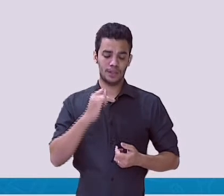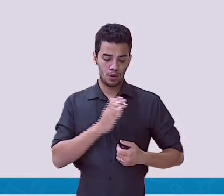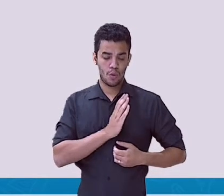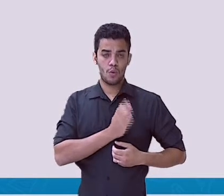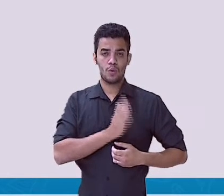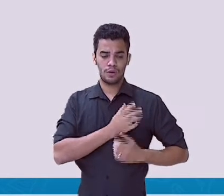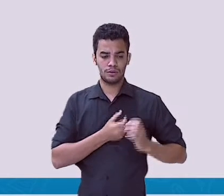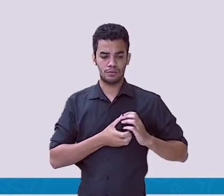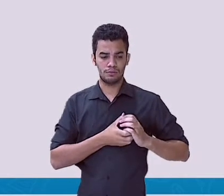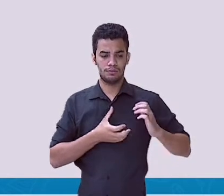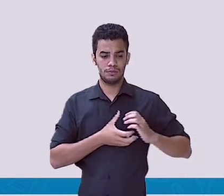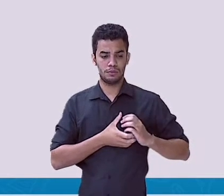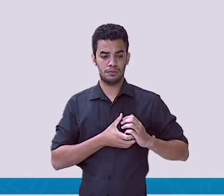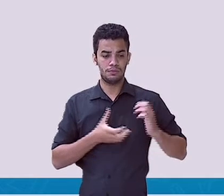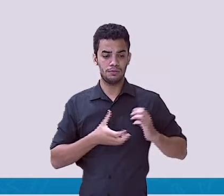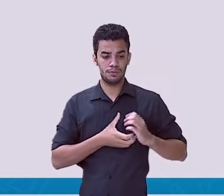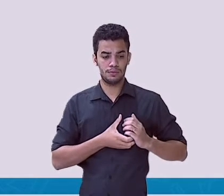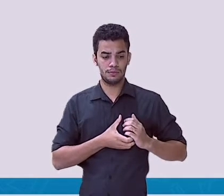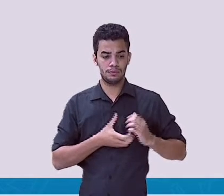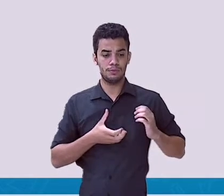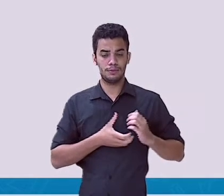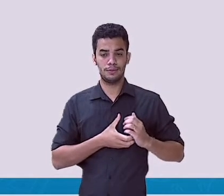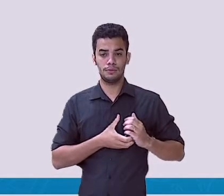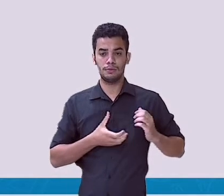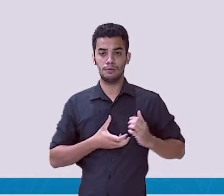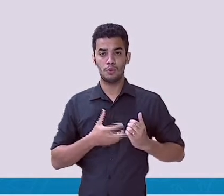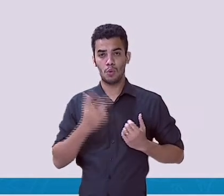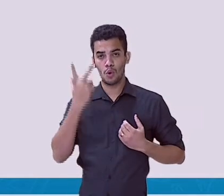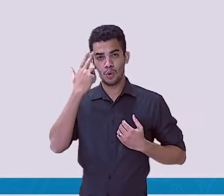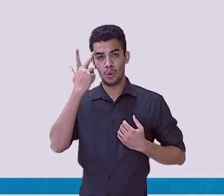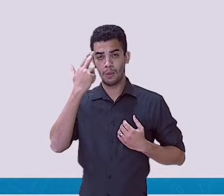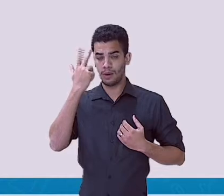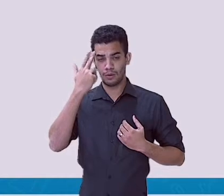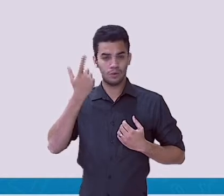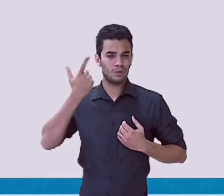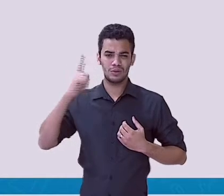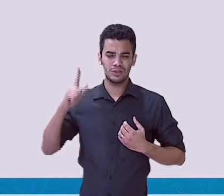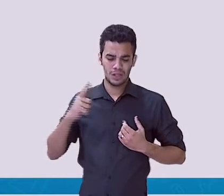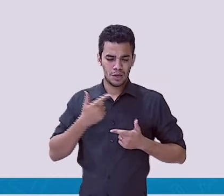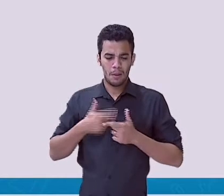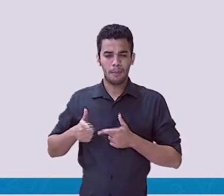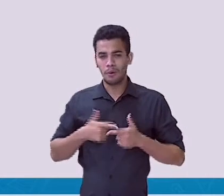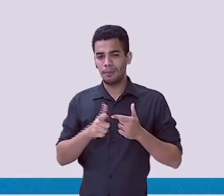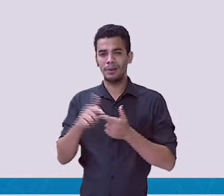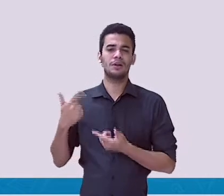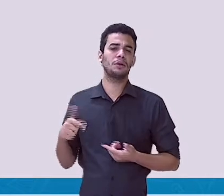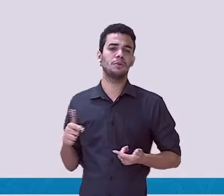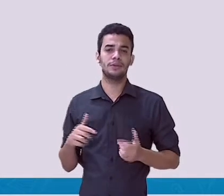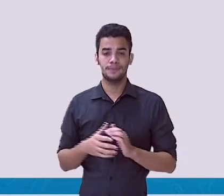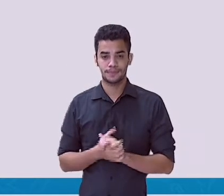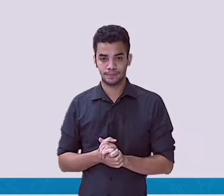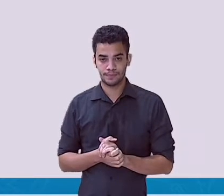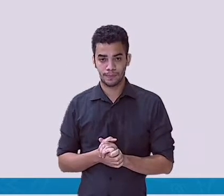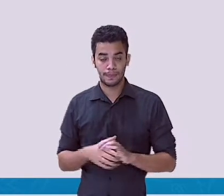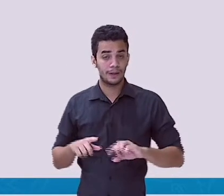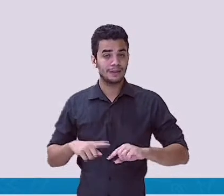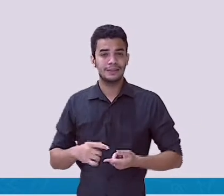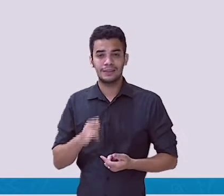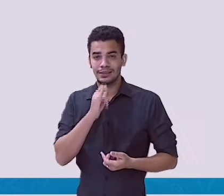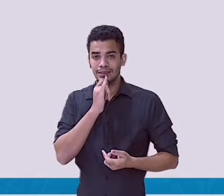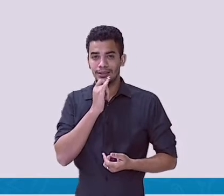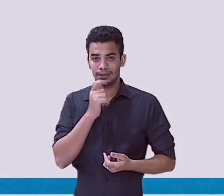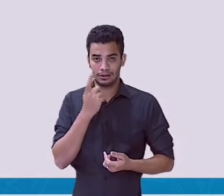consigo fazer isso sem nenhum sofrimento. Tá bom? Então vamos lá. Vasos sanguíneos. Como